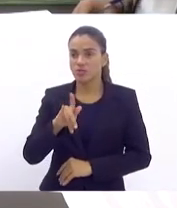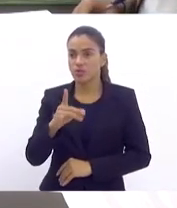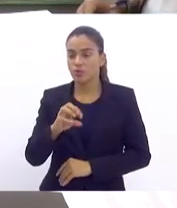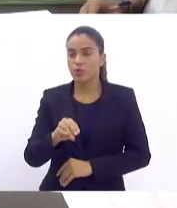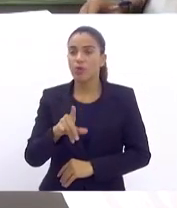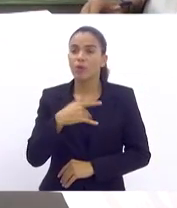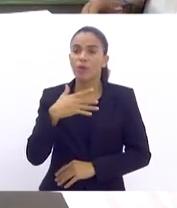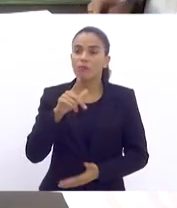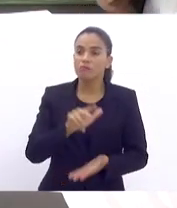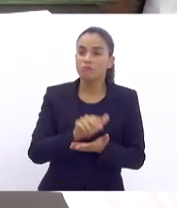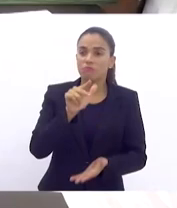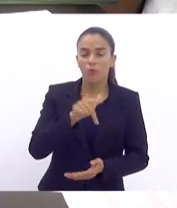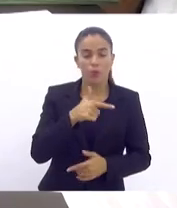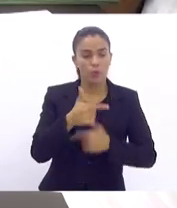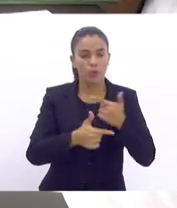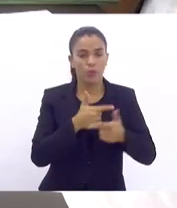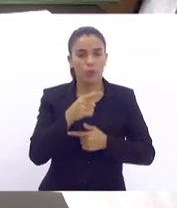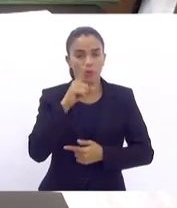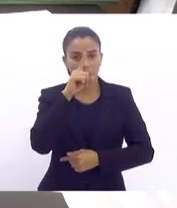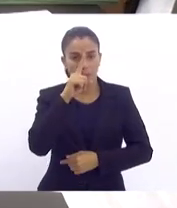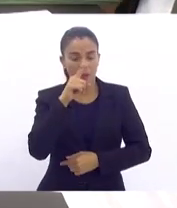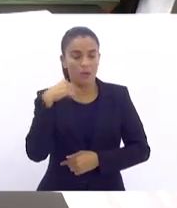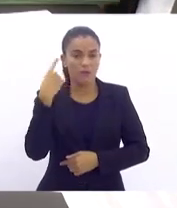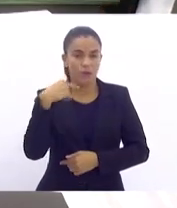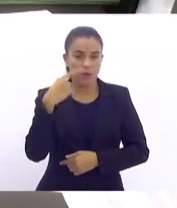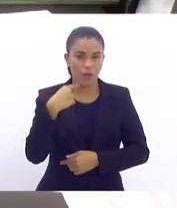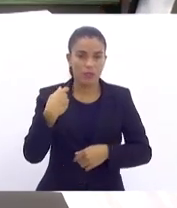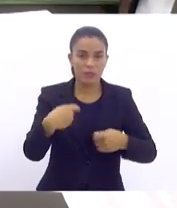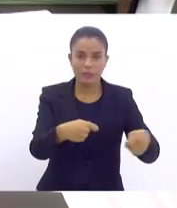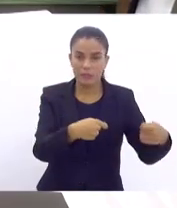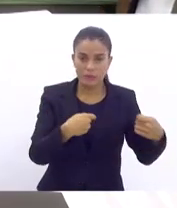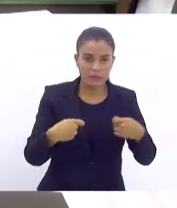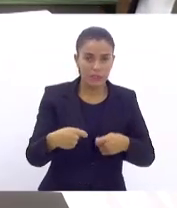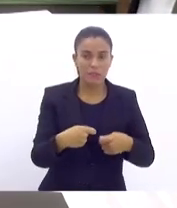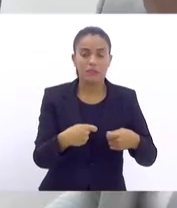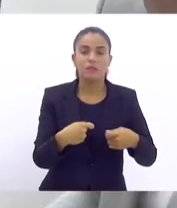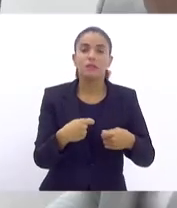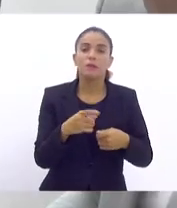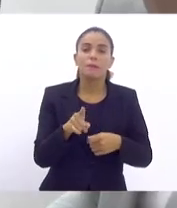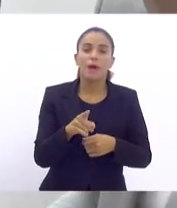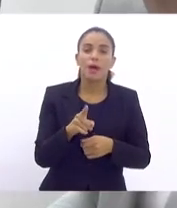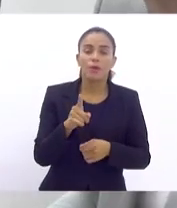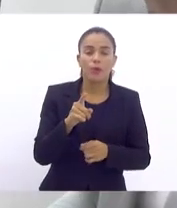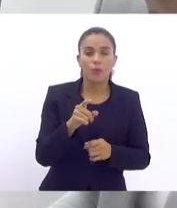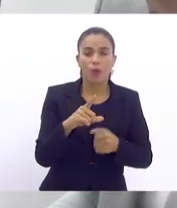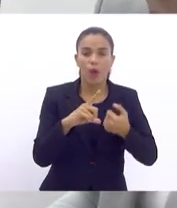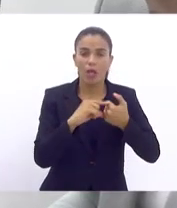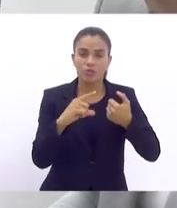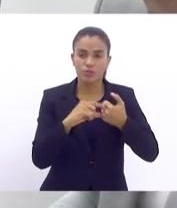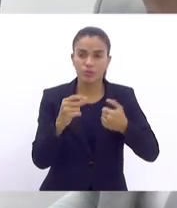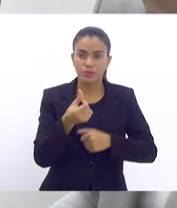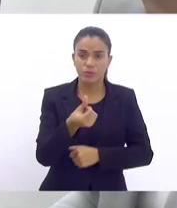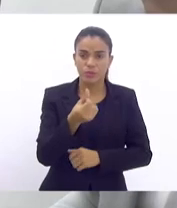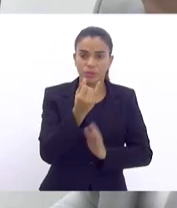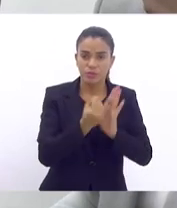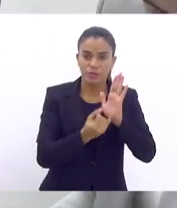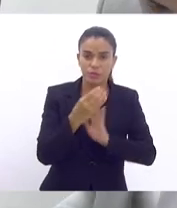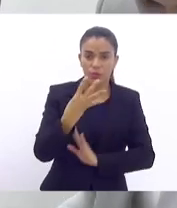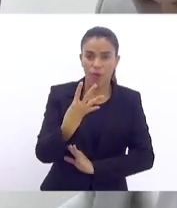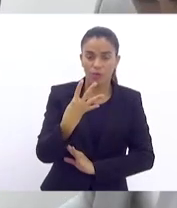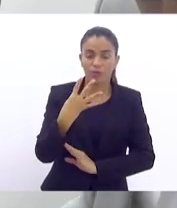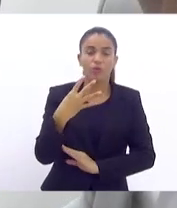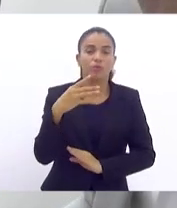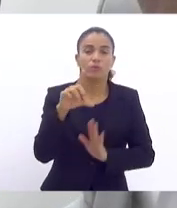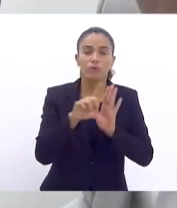reconhecer o risco da atividade profissional de advogado efetiva necessidade exigida para o disposto do artigo 6º Inciso 4 da lei